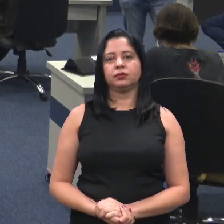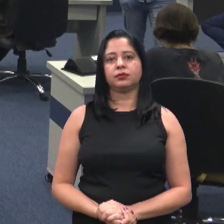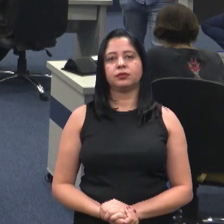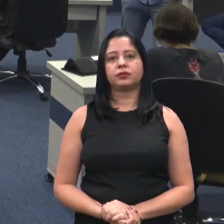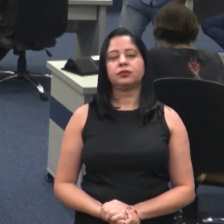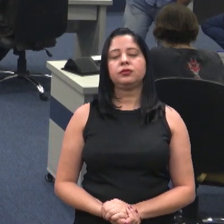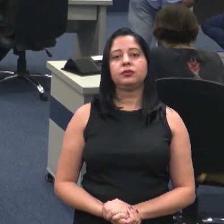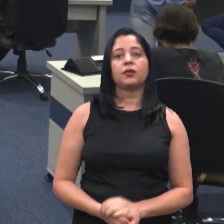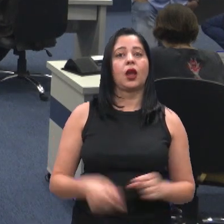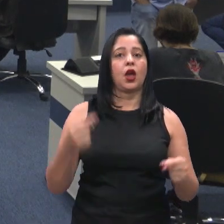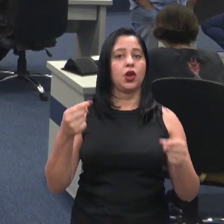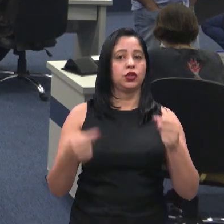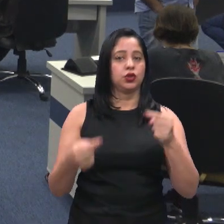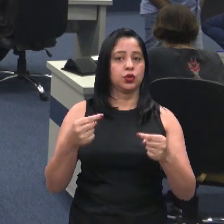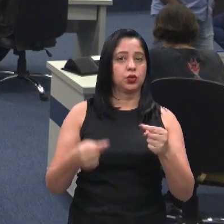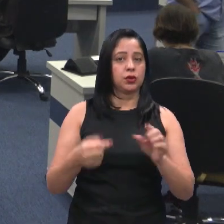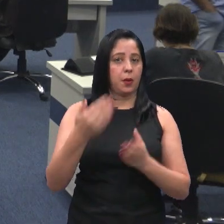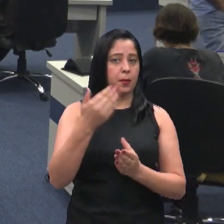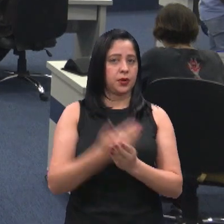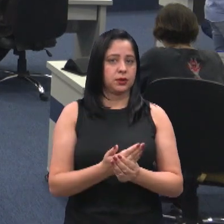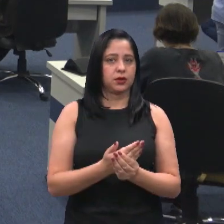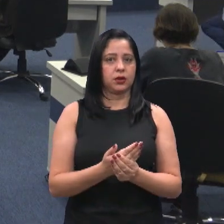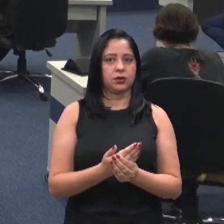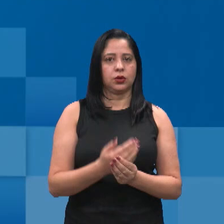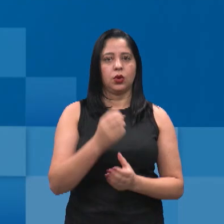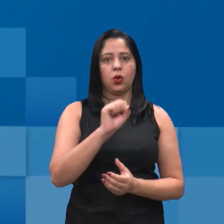Em discussão, o processo de número